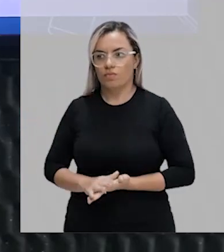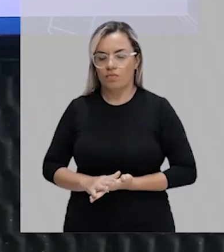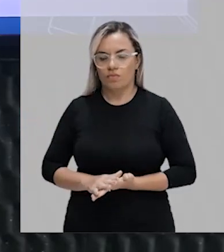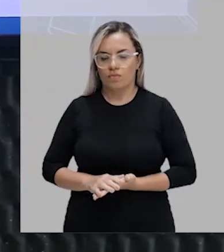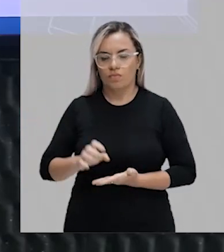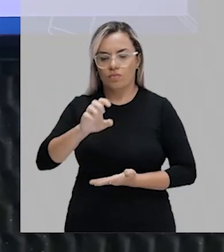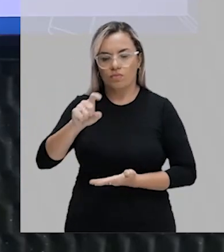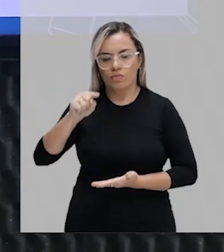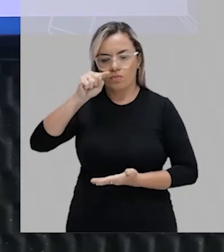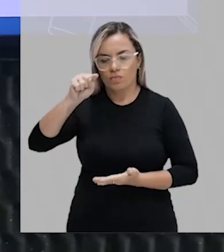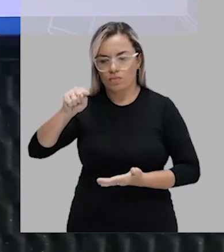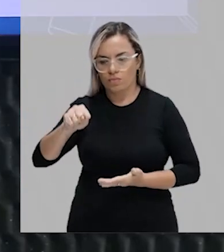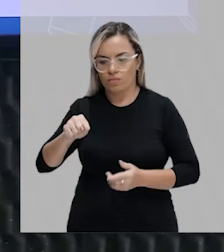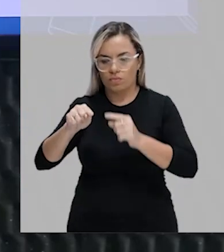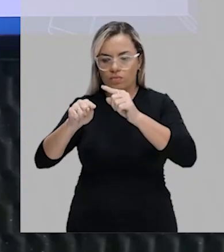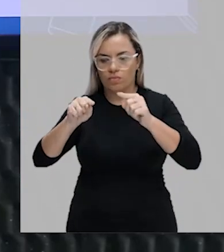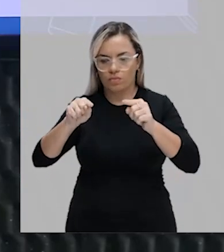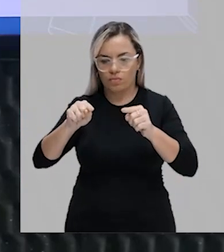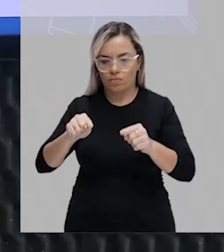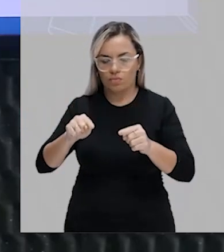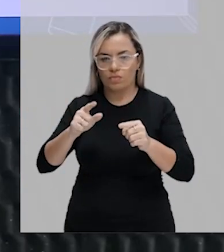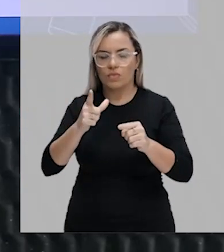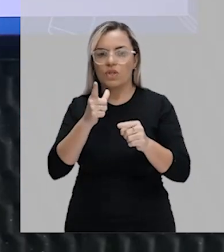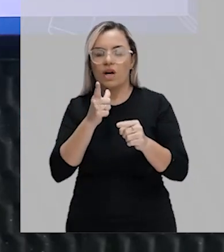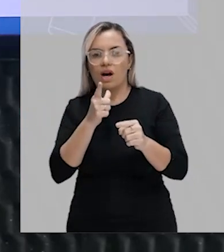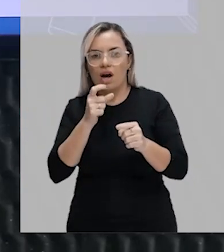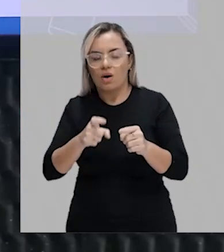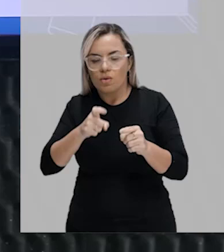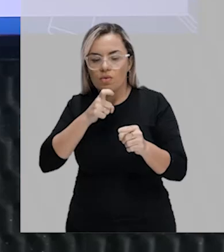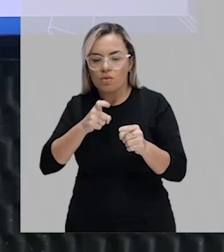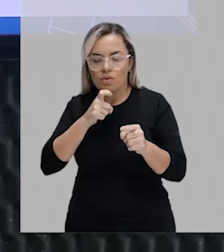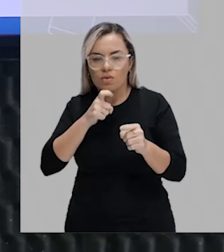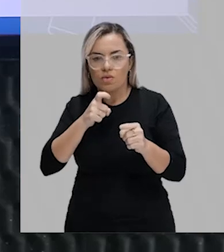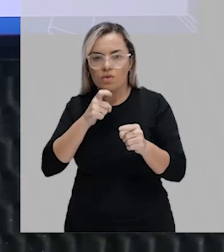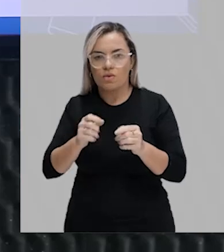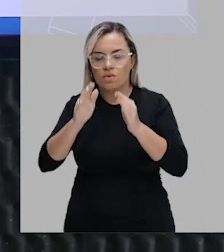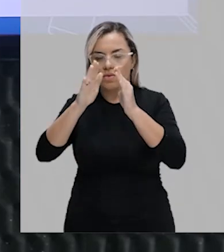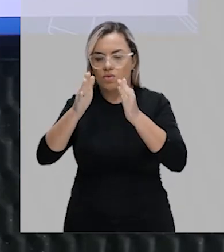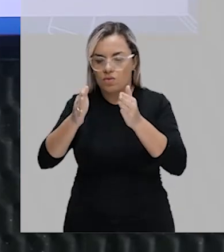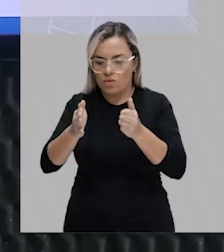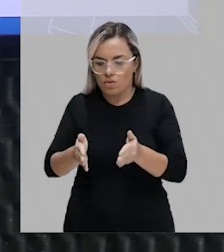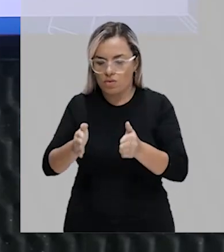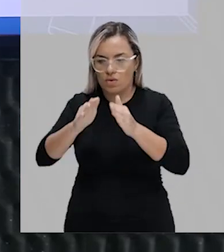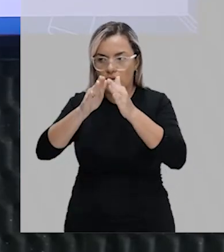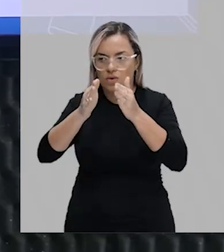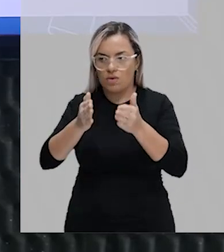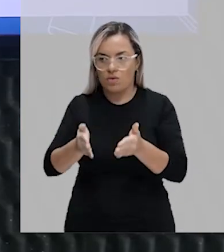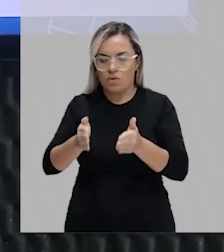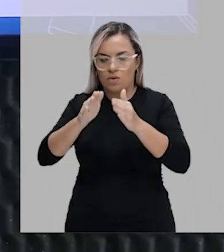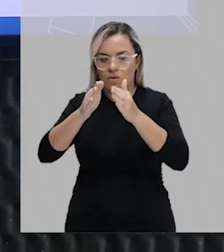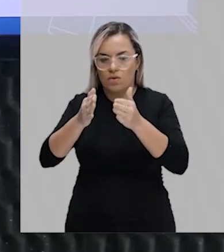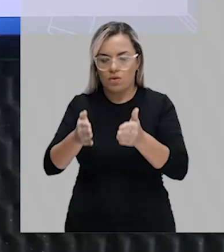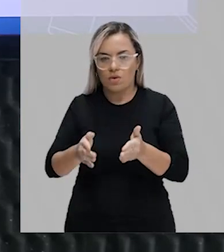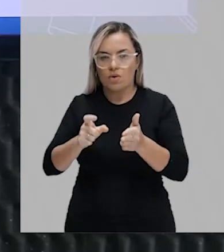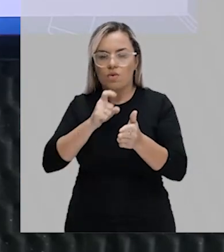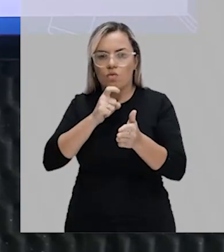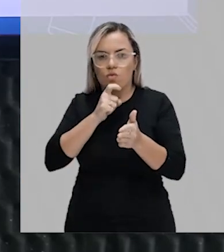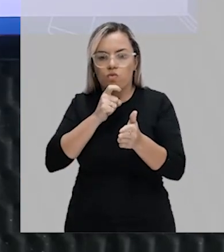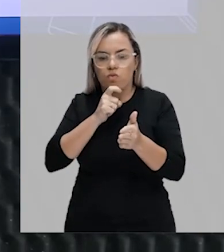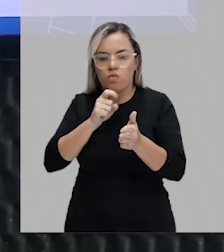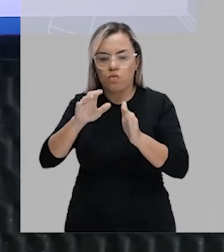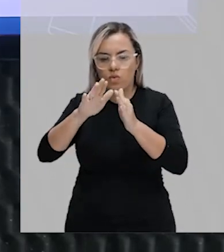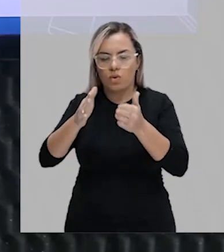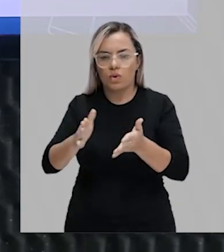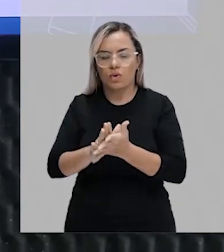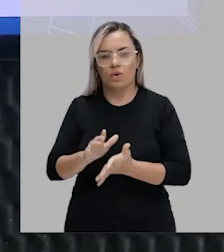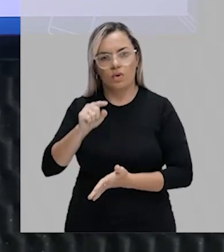a água fria, ela resfriava a parede desse tubo aqui dessa região. Então você sabe, pessoal,